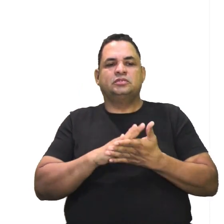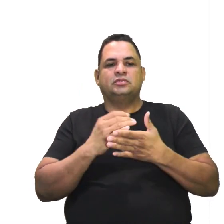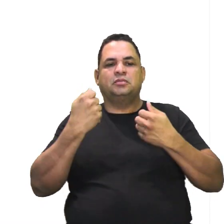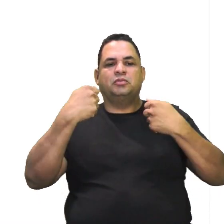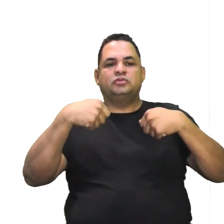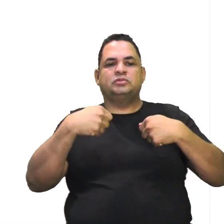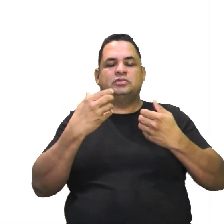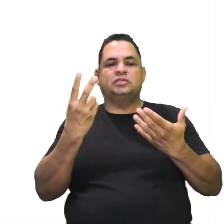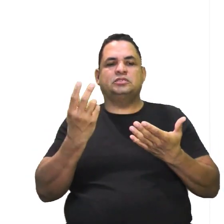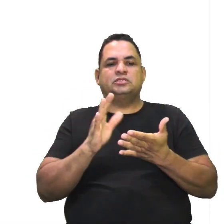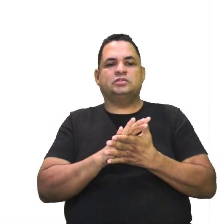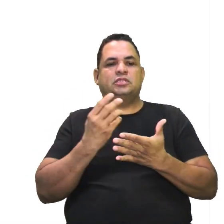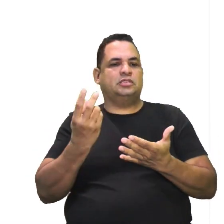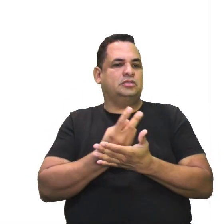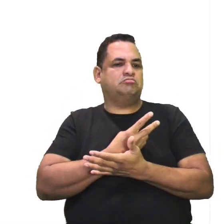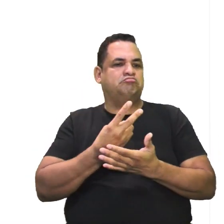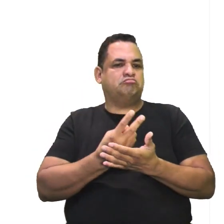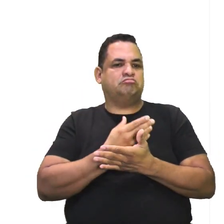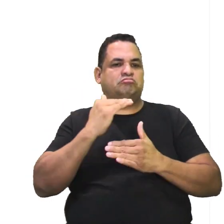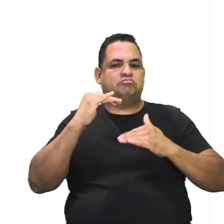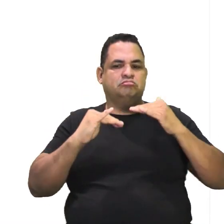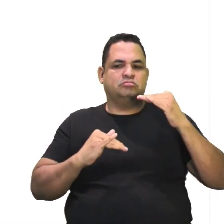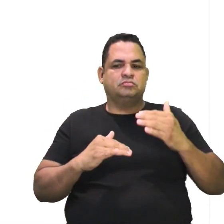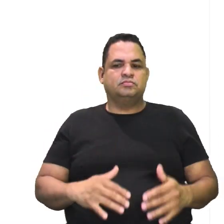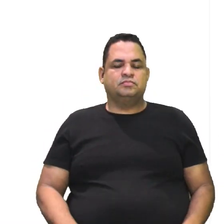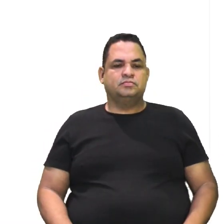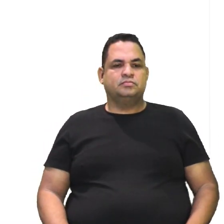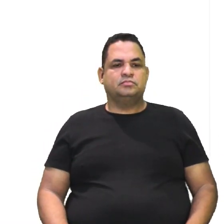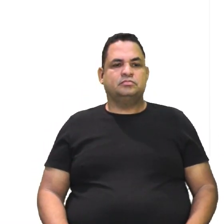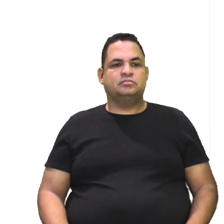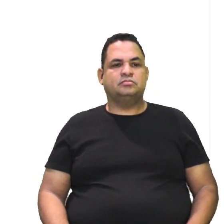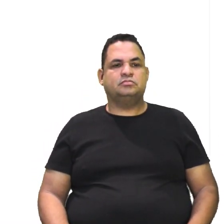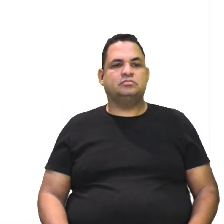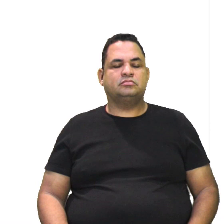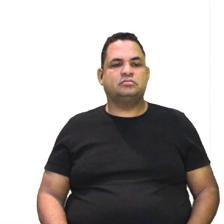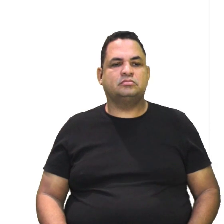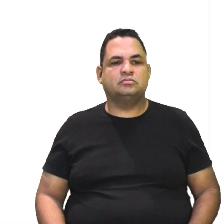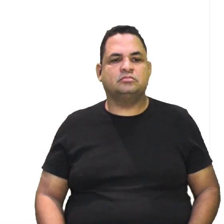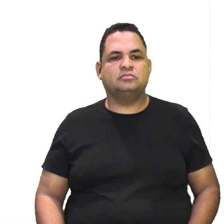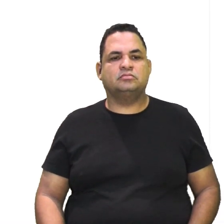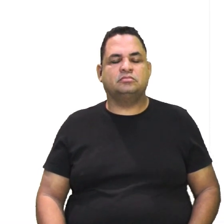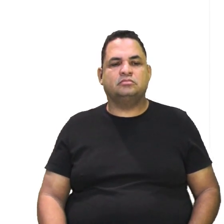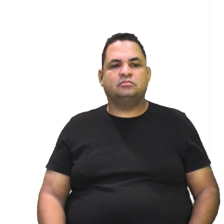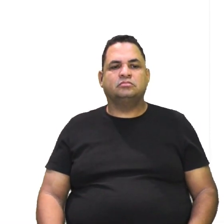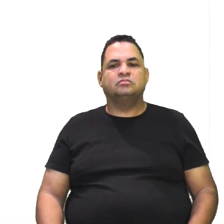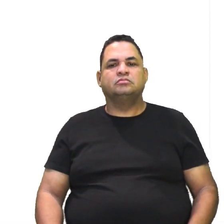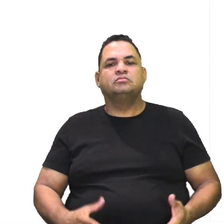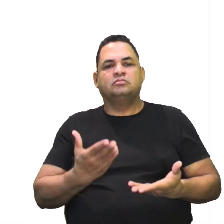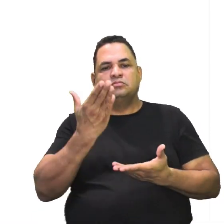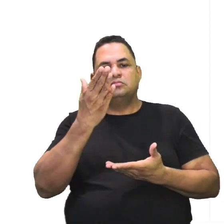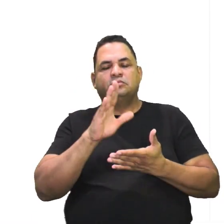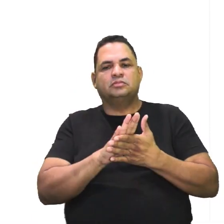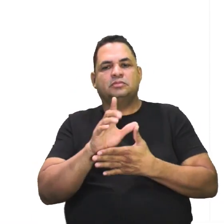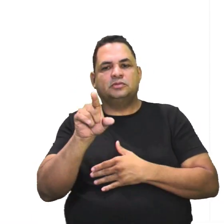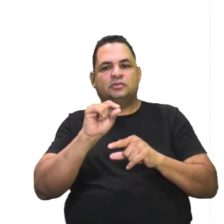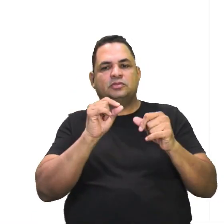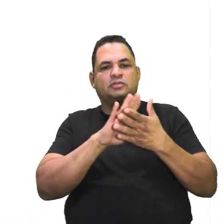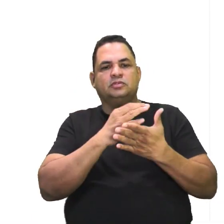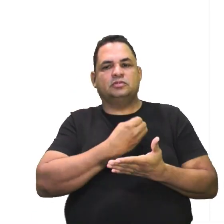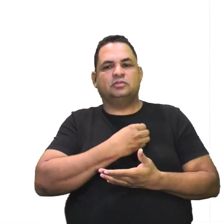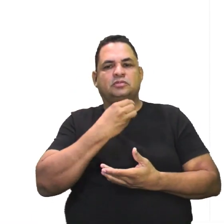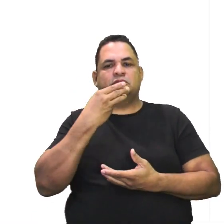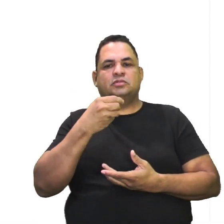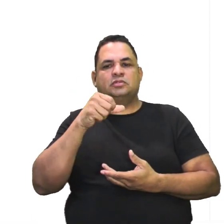aqui, o professor quer saber como é que está sendo o desempenho da turma. Escolheu 4 alunos da turma que têm as seguintes notas,